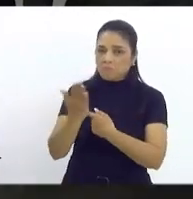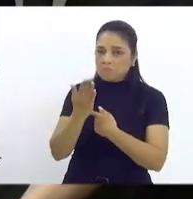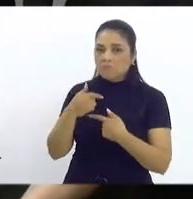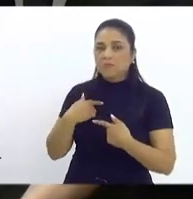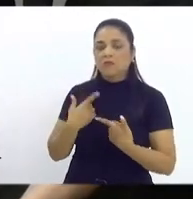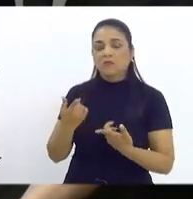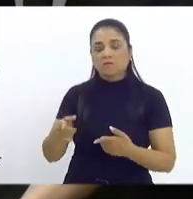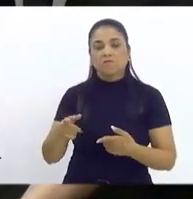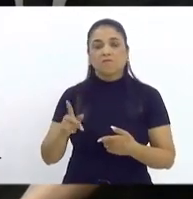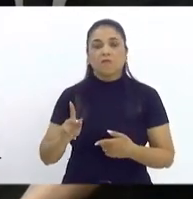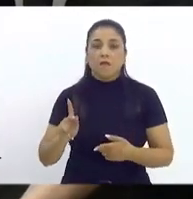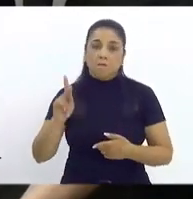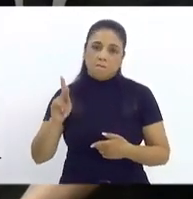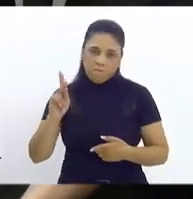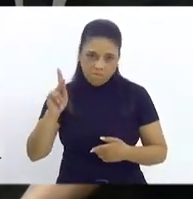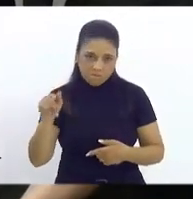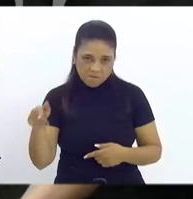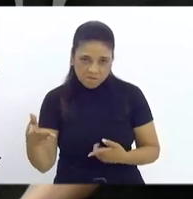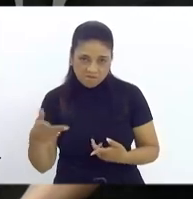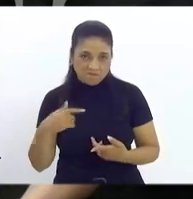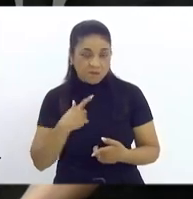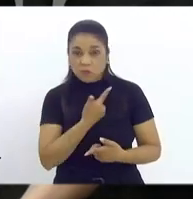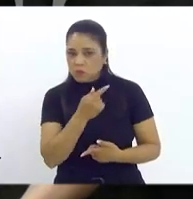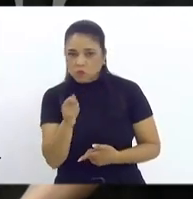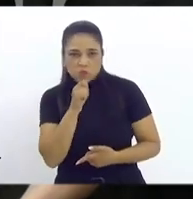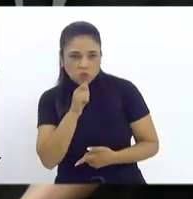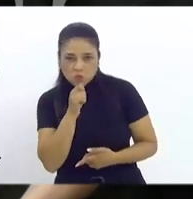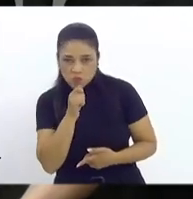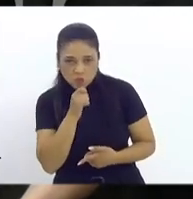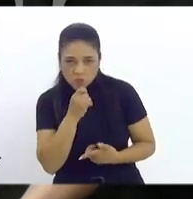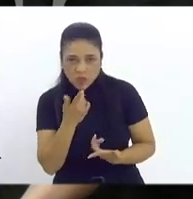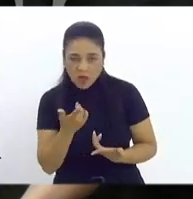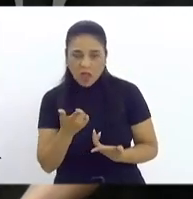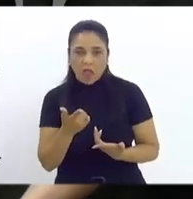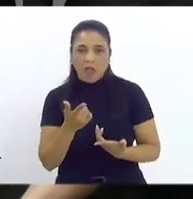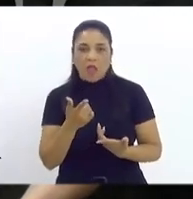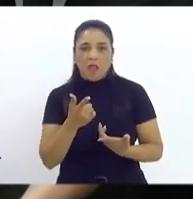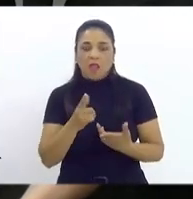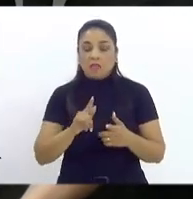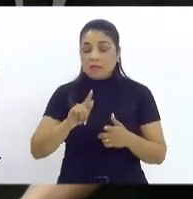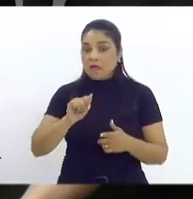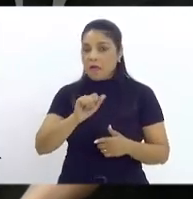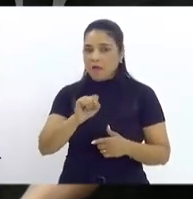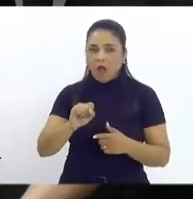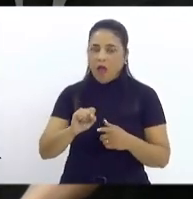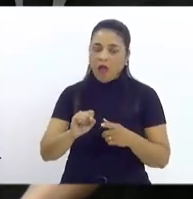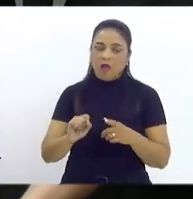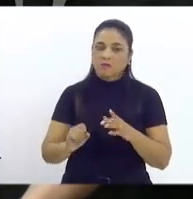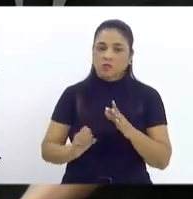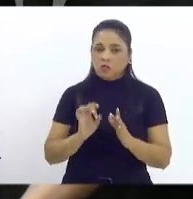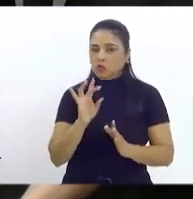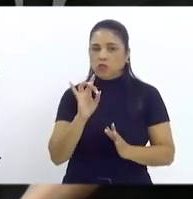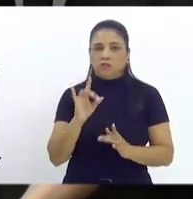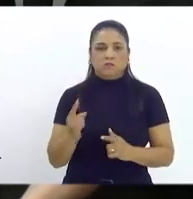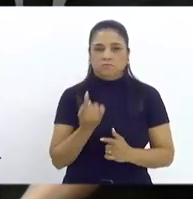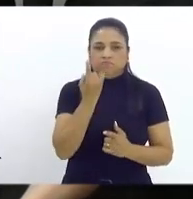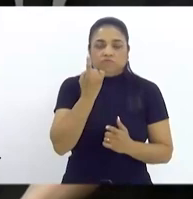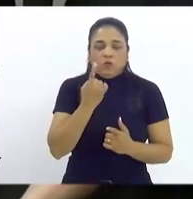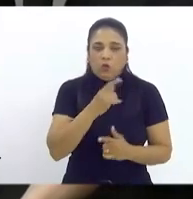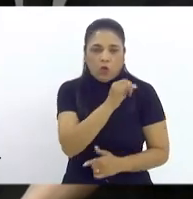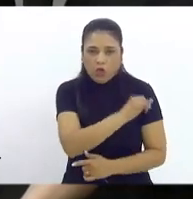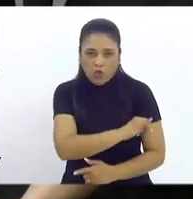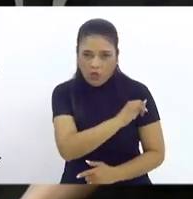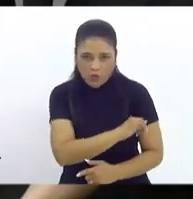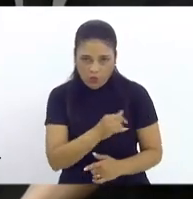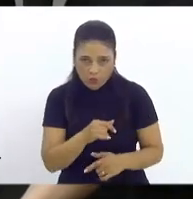é a Petrobras. Ainda não temos produção de gás suficiente para atender a demanda do Rio de Janeiro, principalmente